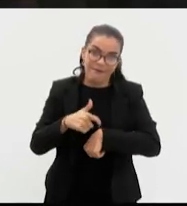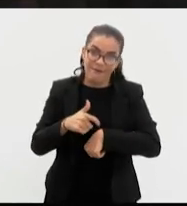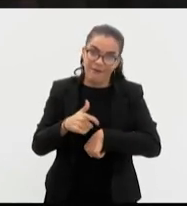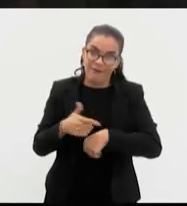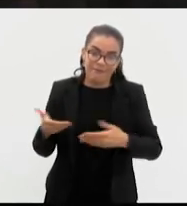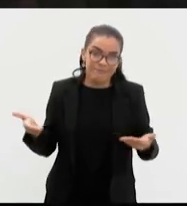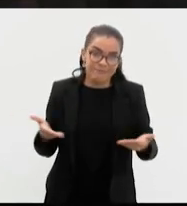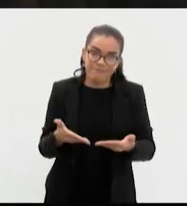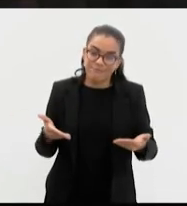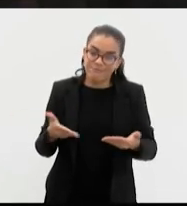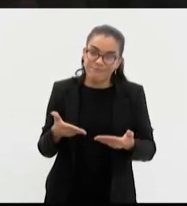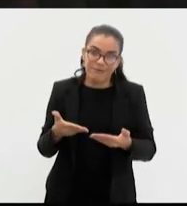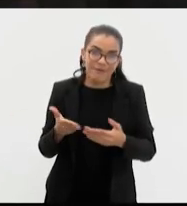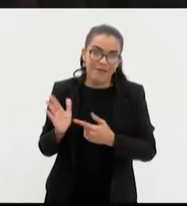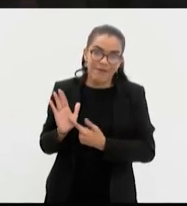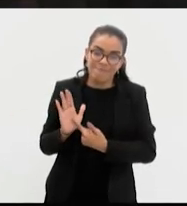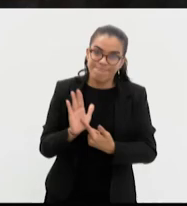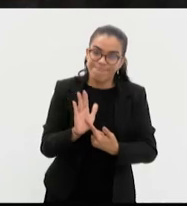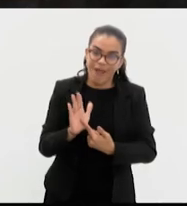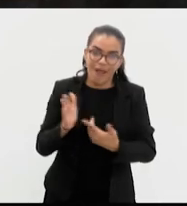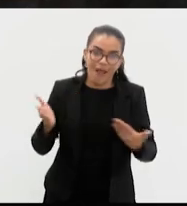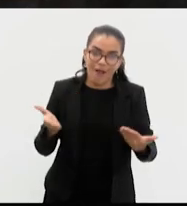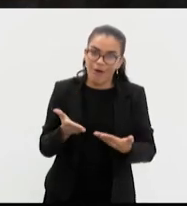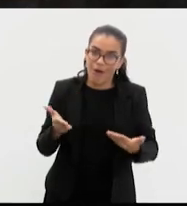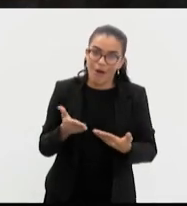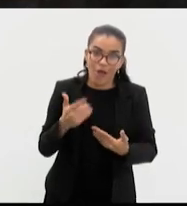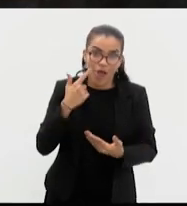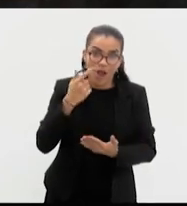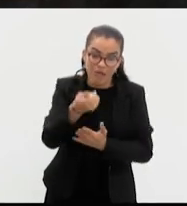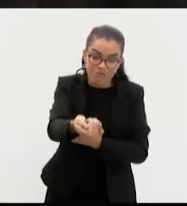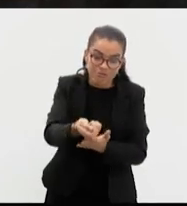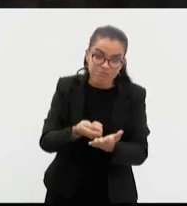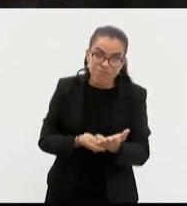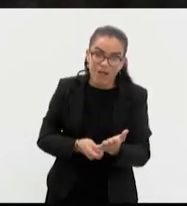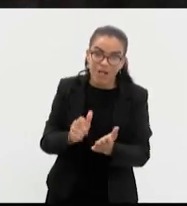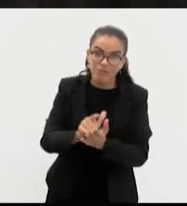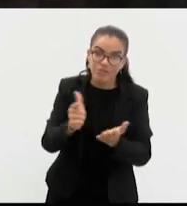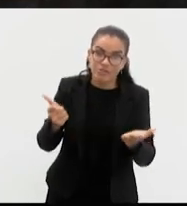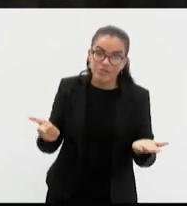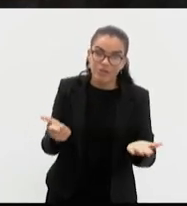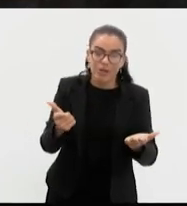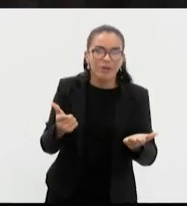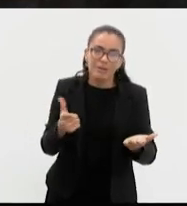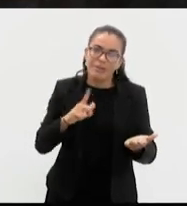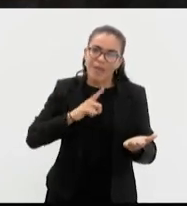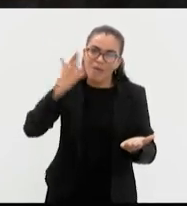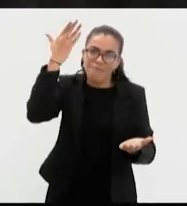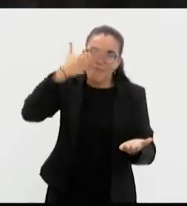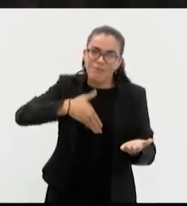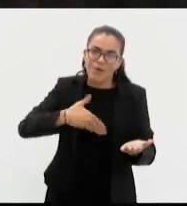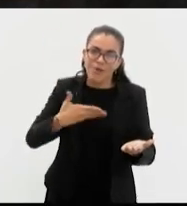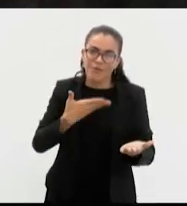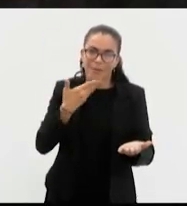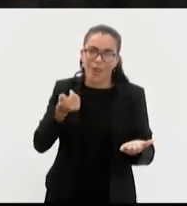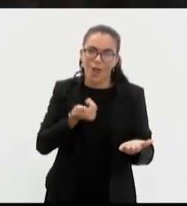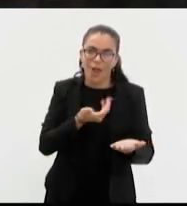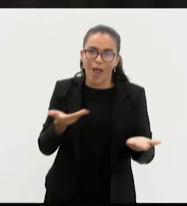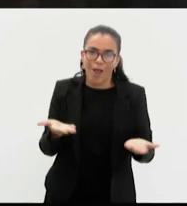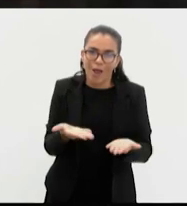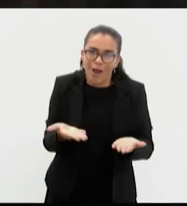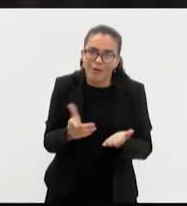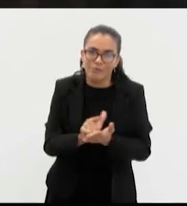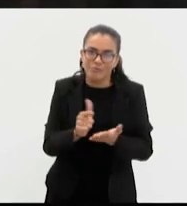ser apresentado matéria de p inteira uma justificativa maior do que essa matéria no